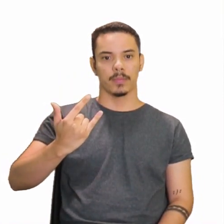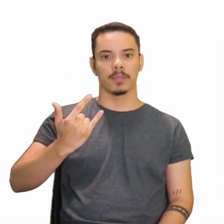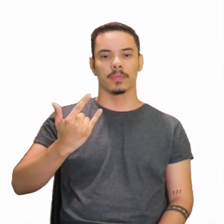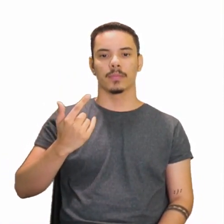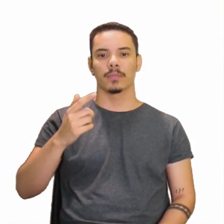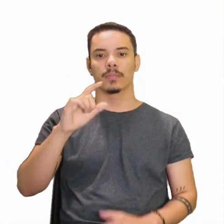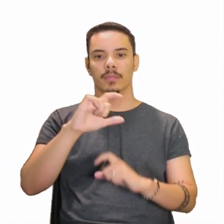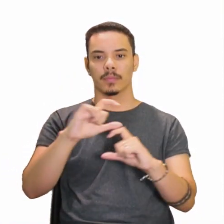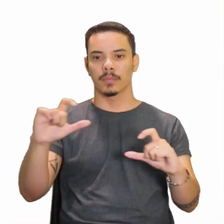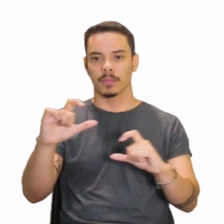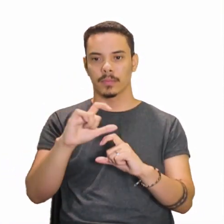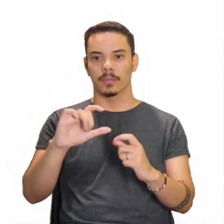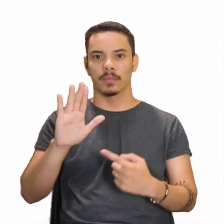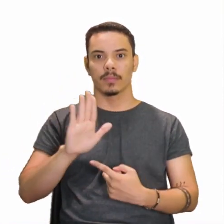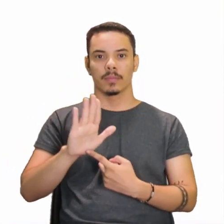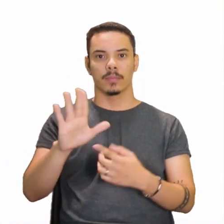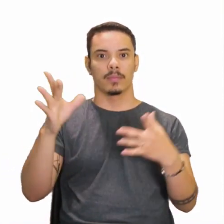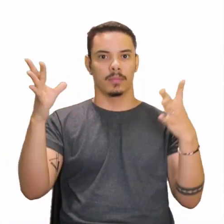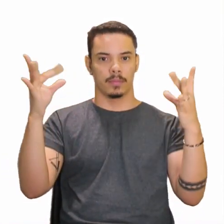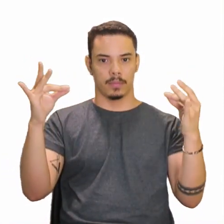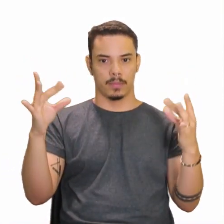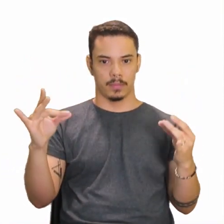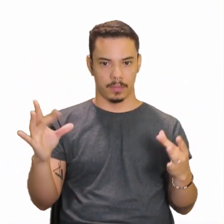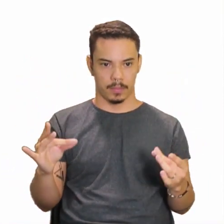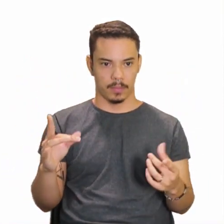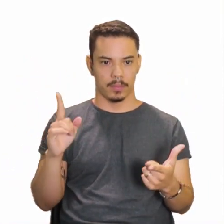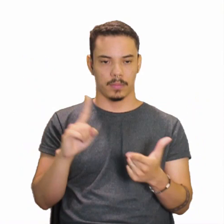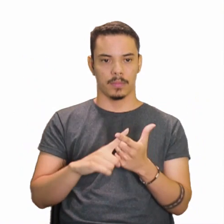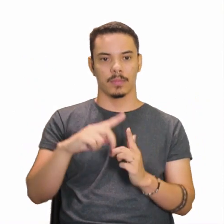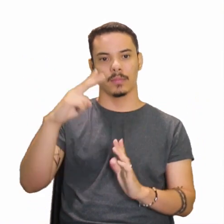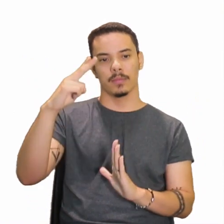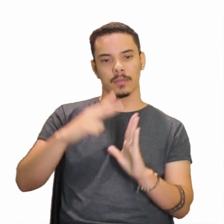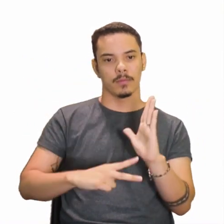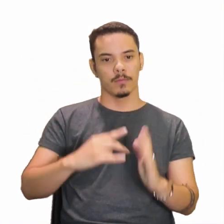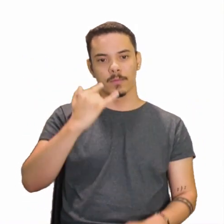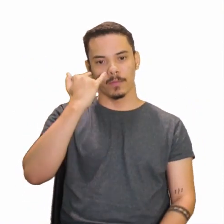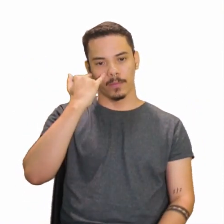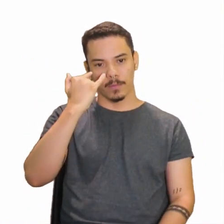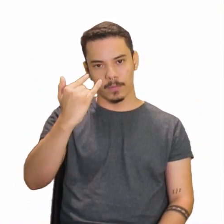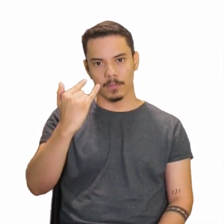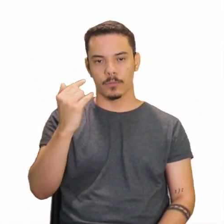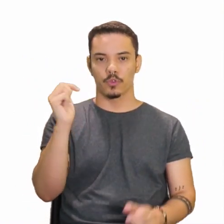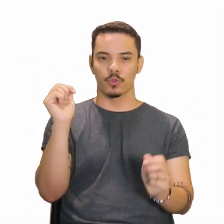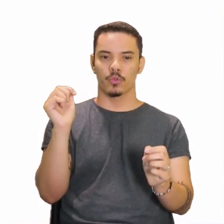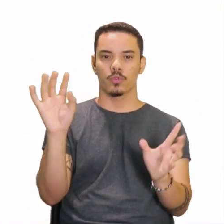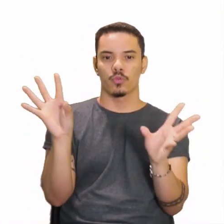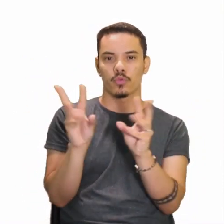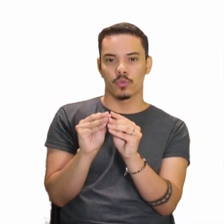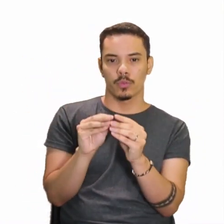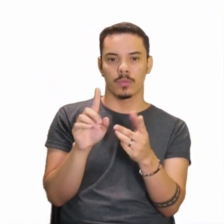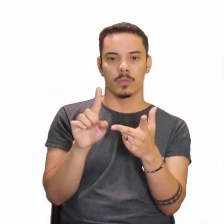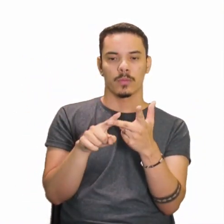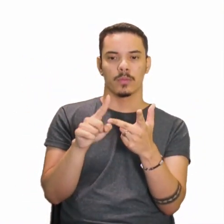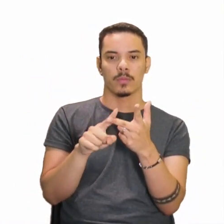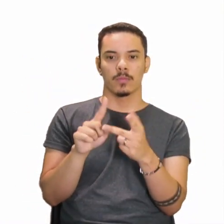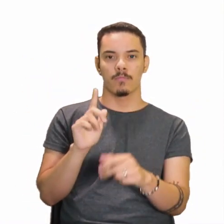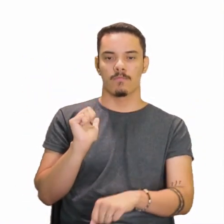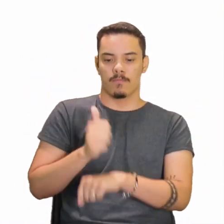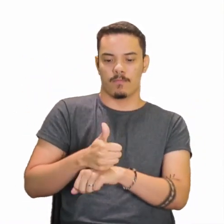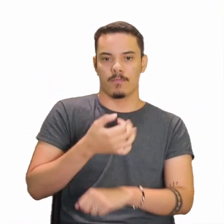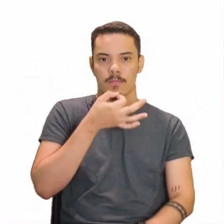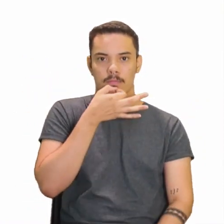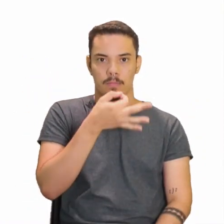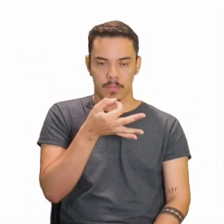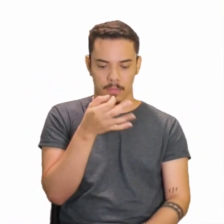quadrinhos, apresentação descritiva. B. Leitura atraente, produção injuntiva, posicionamento